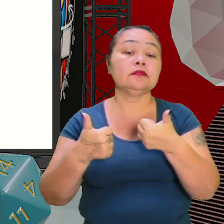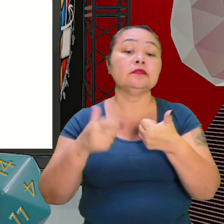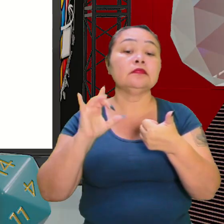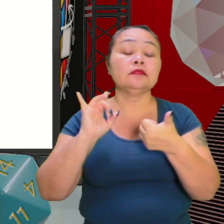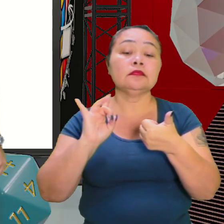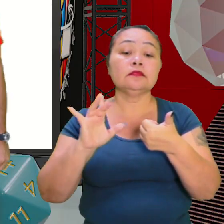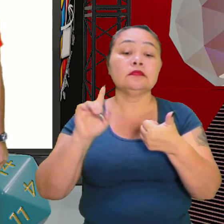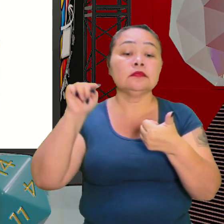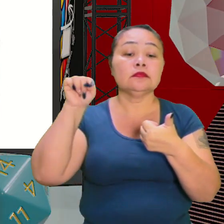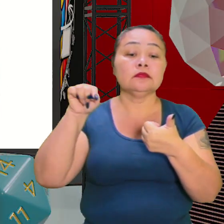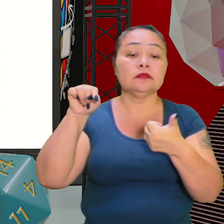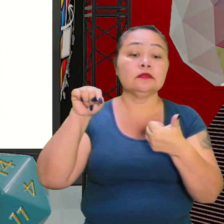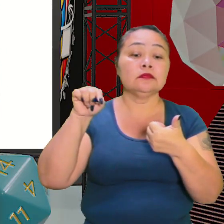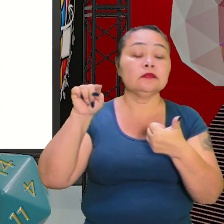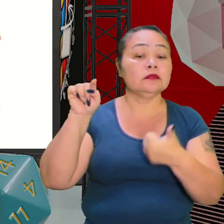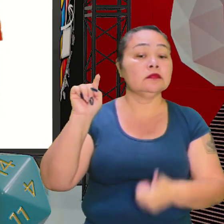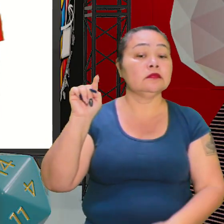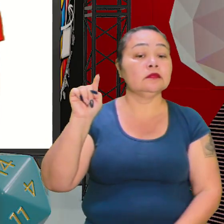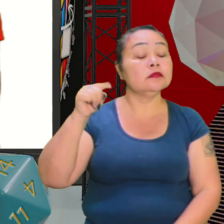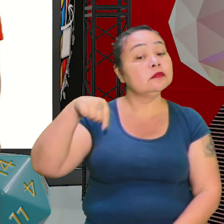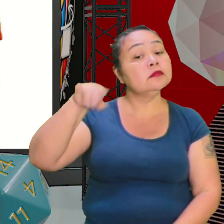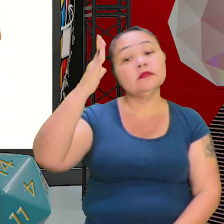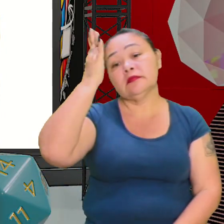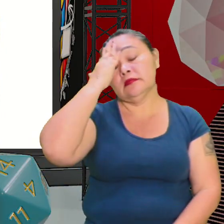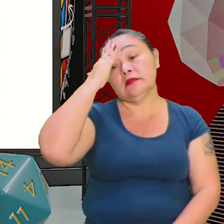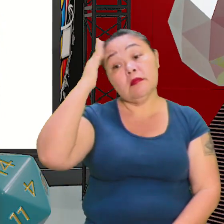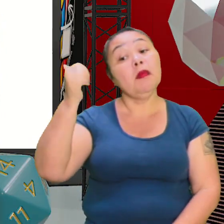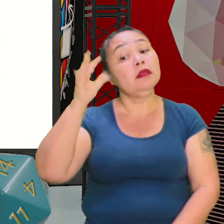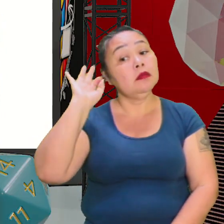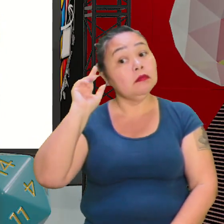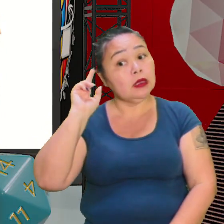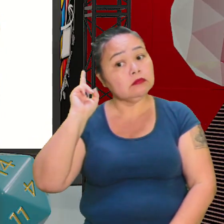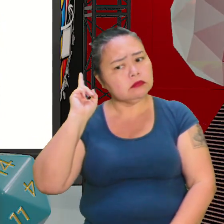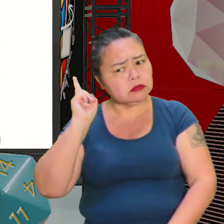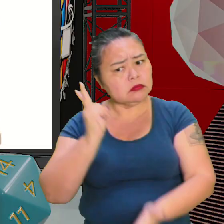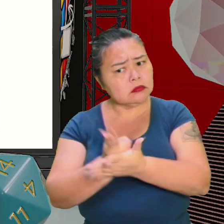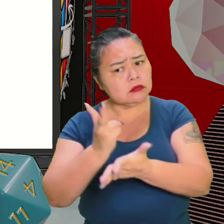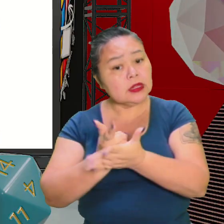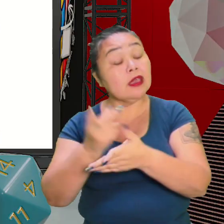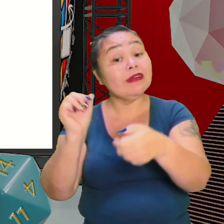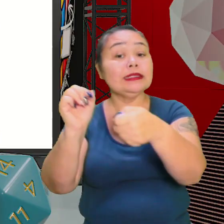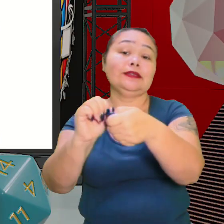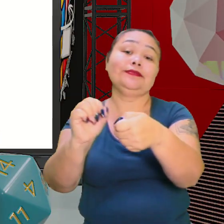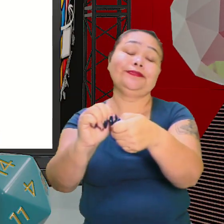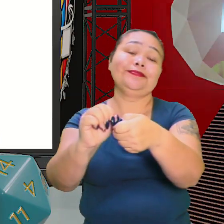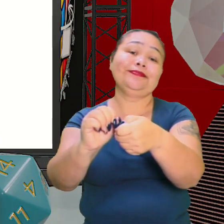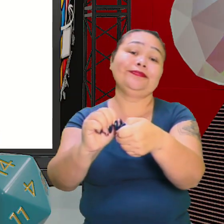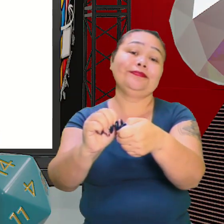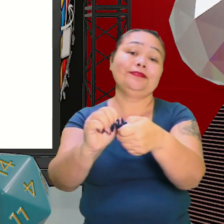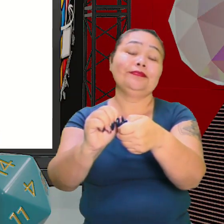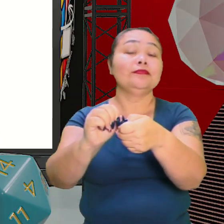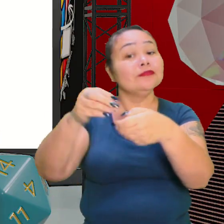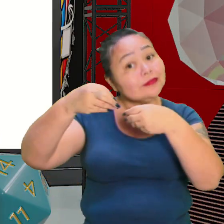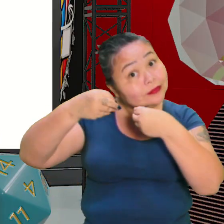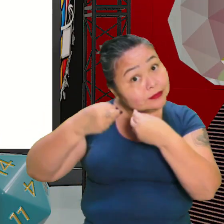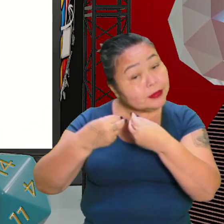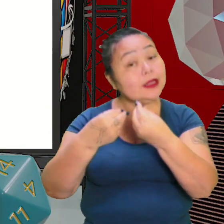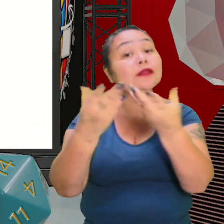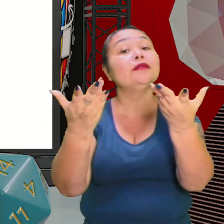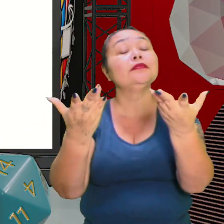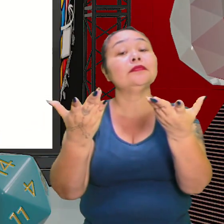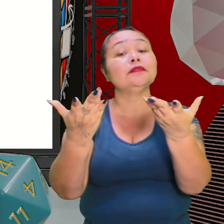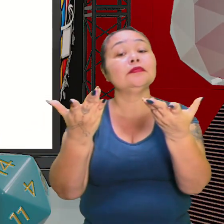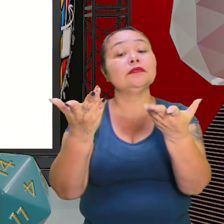E só que essa parte aqui, para você entender mesmo, você tem que fazer, tá certo? Então nós vamos mandar para